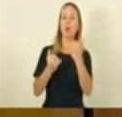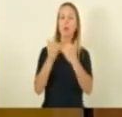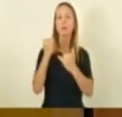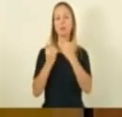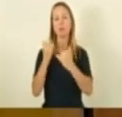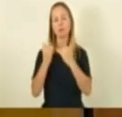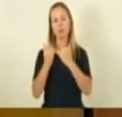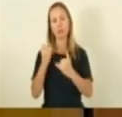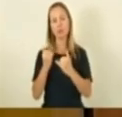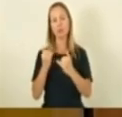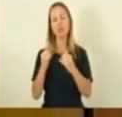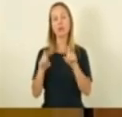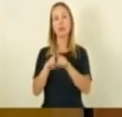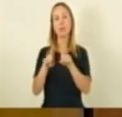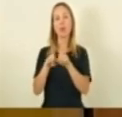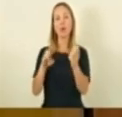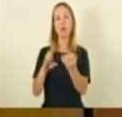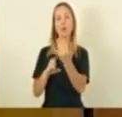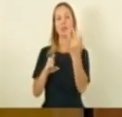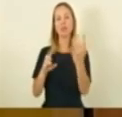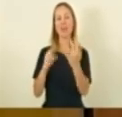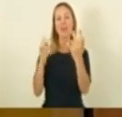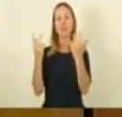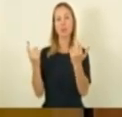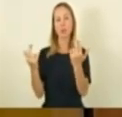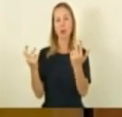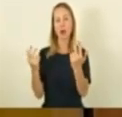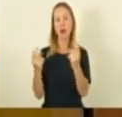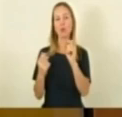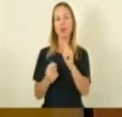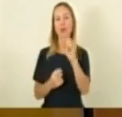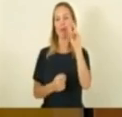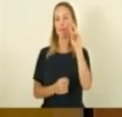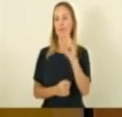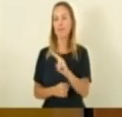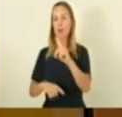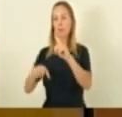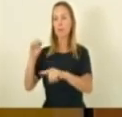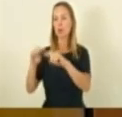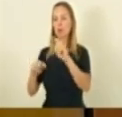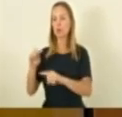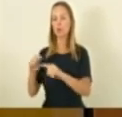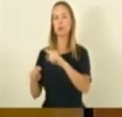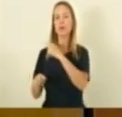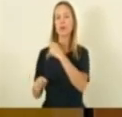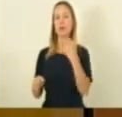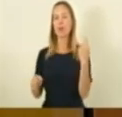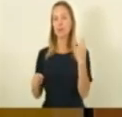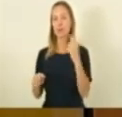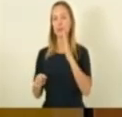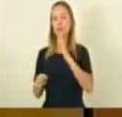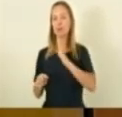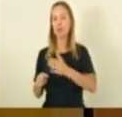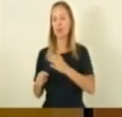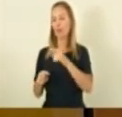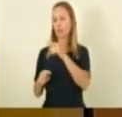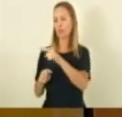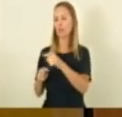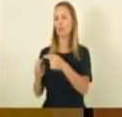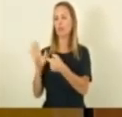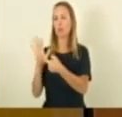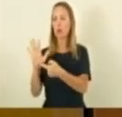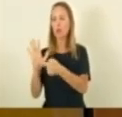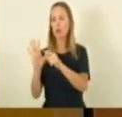em igual quantidade. O consumidor que constatar a existência de um produto exposto à venda